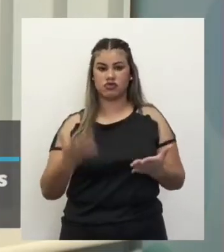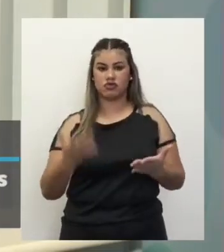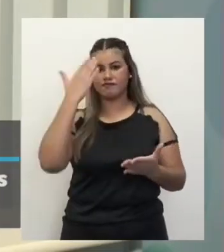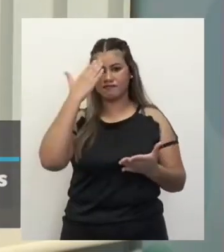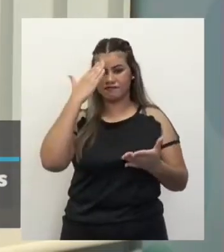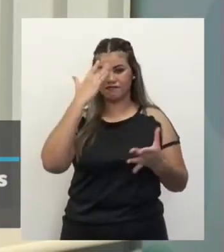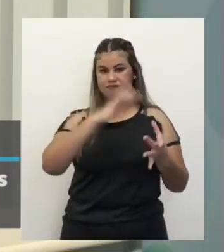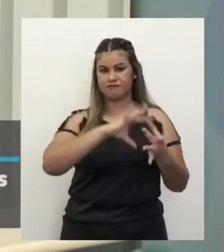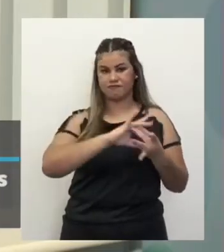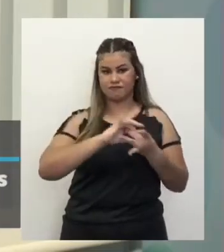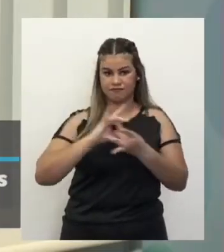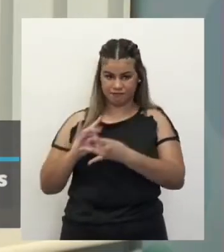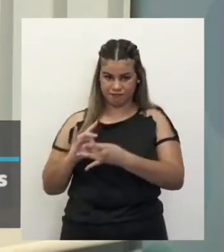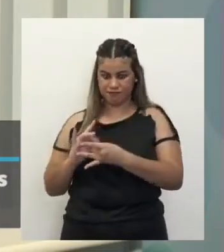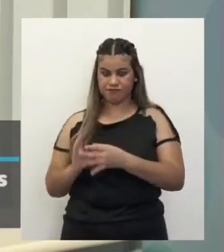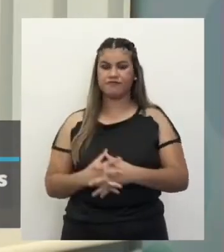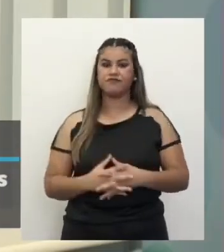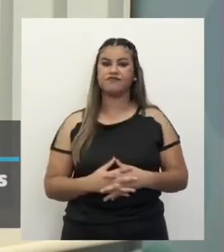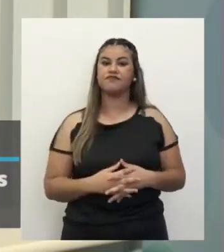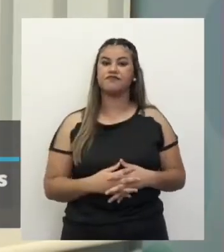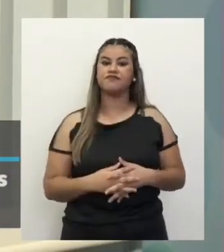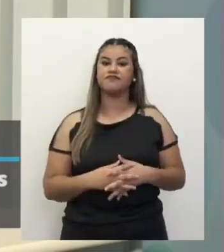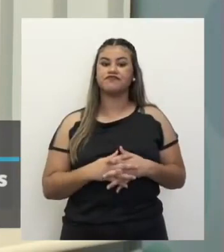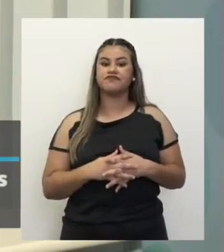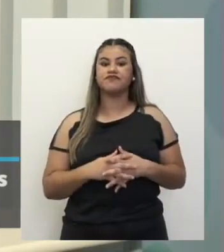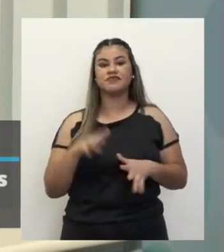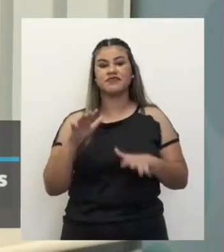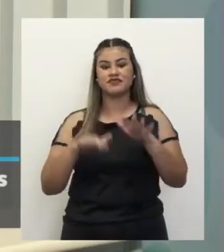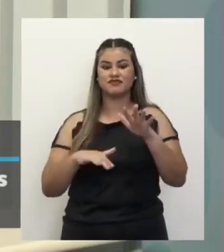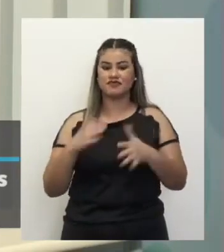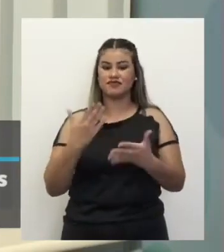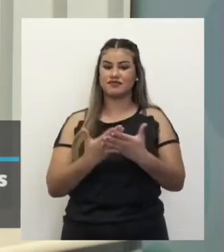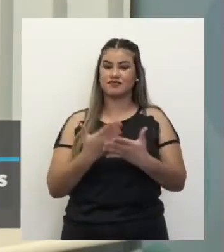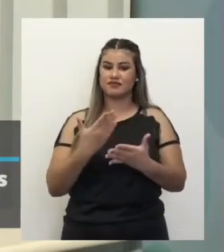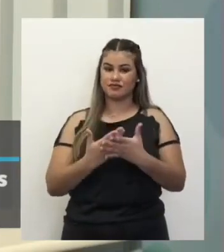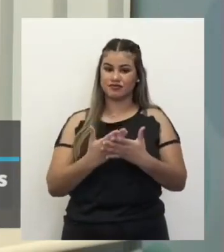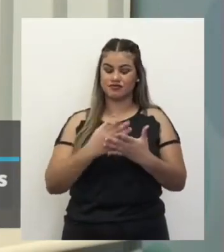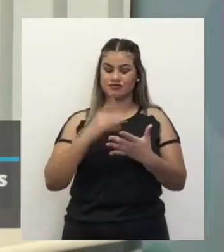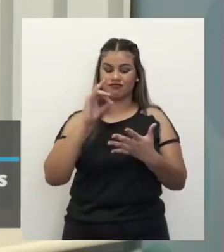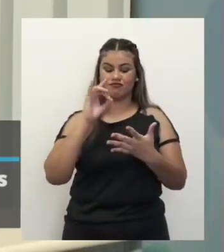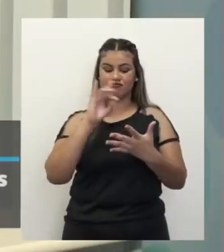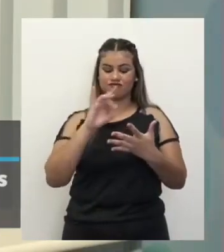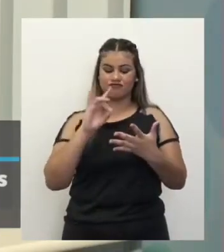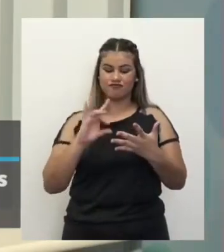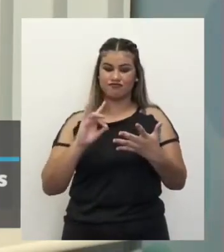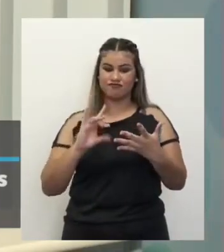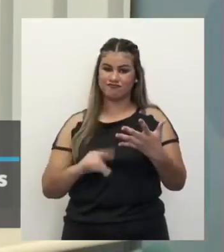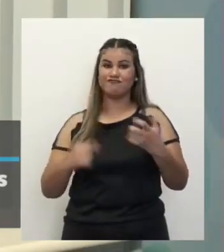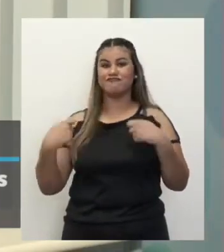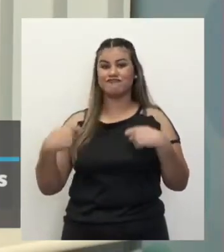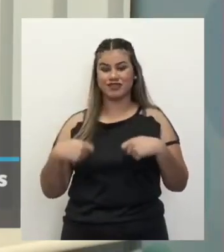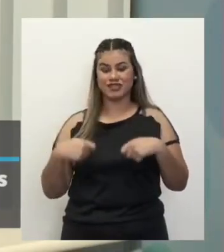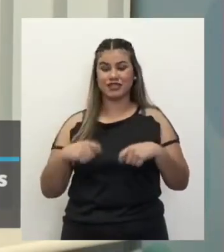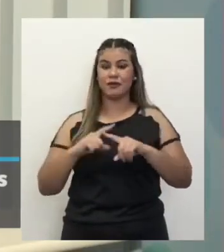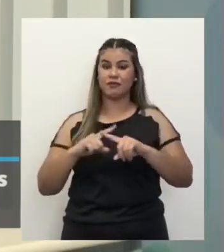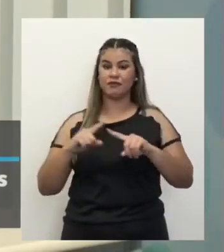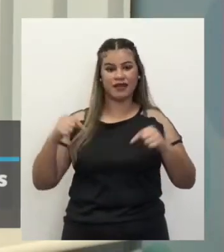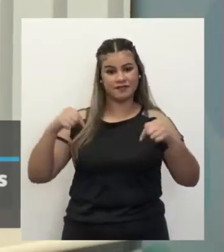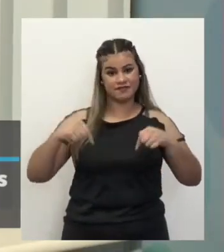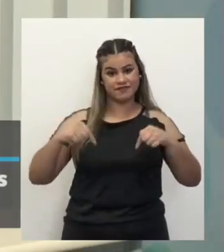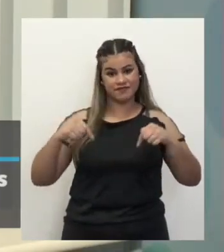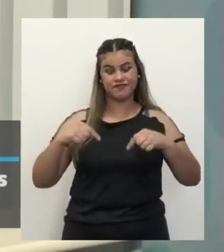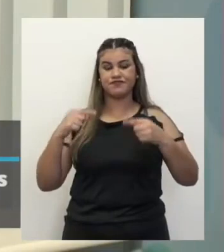contextualização. A gente precisaria de pelo menos mais uma aula para tratar de cada elemento, né, professora? Sim. Mas aqui a gente está no momento